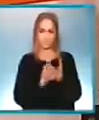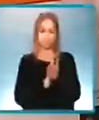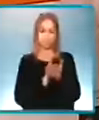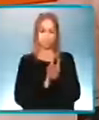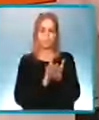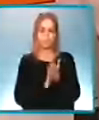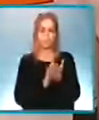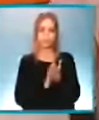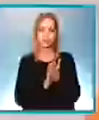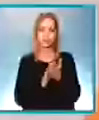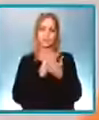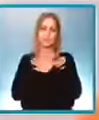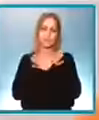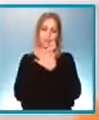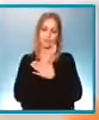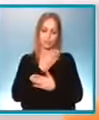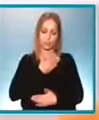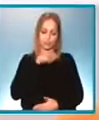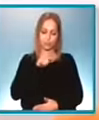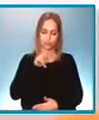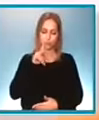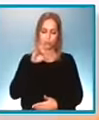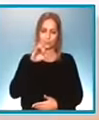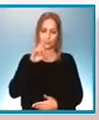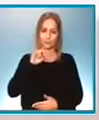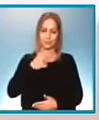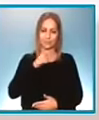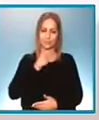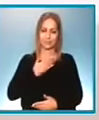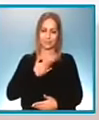Um grande abraço ao Dom Vicente da Câmara. Ai, tão querido.